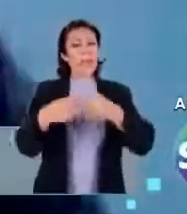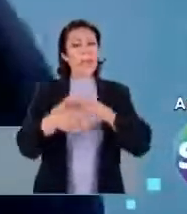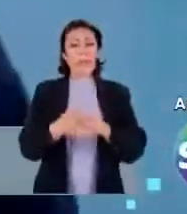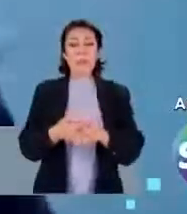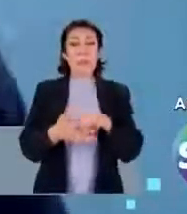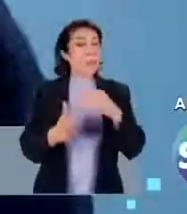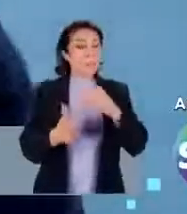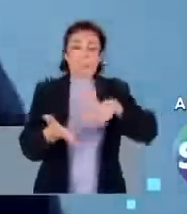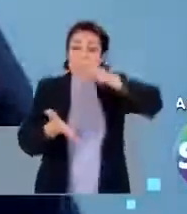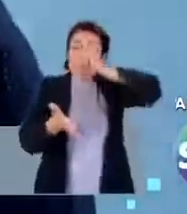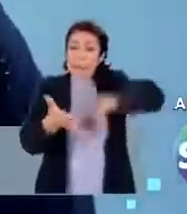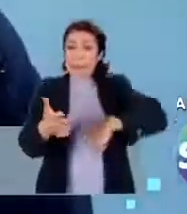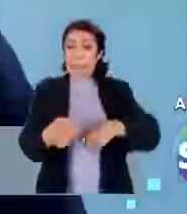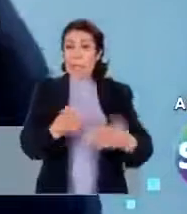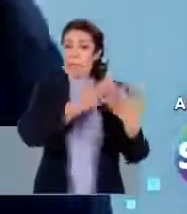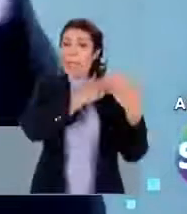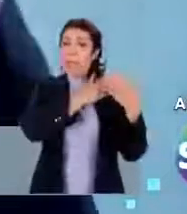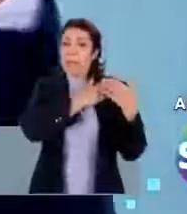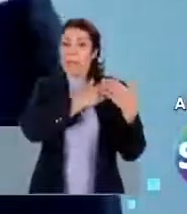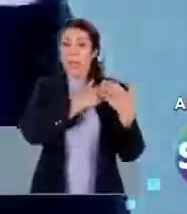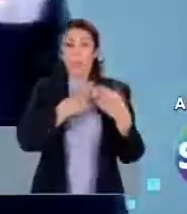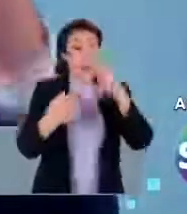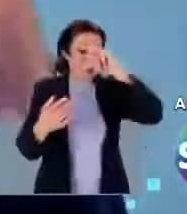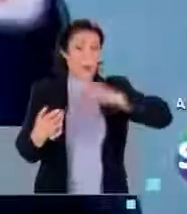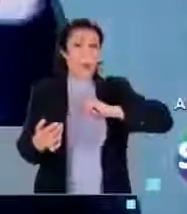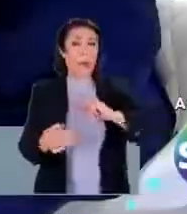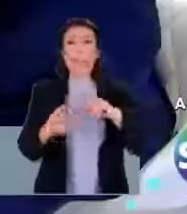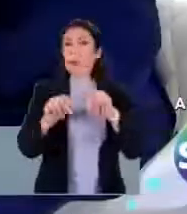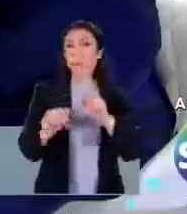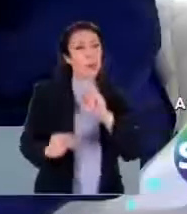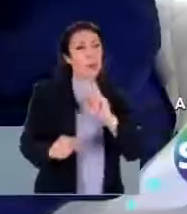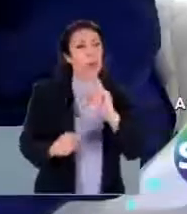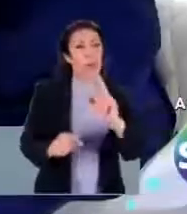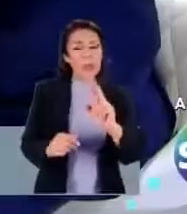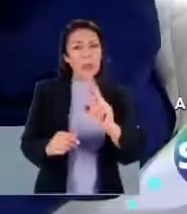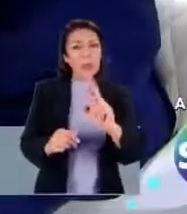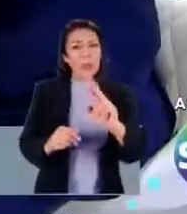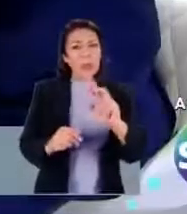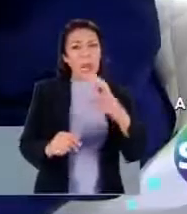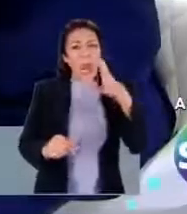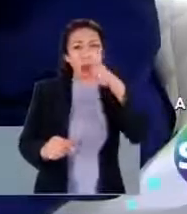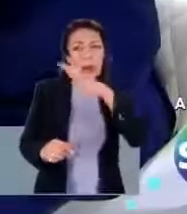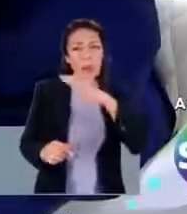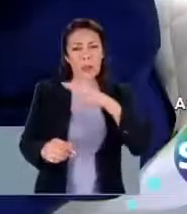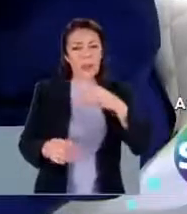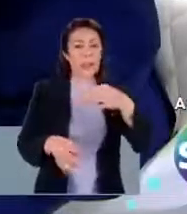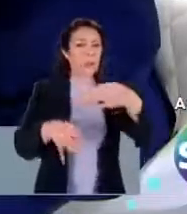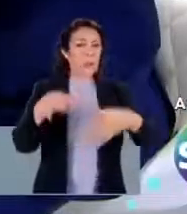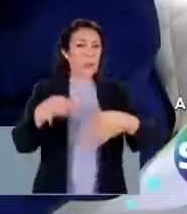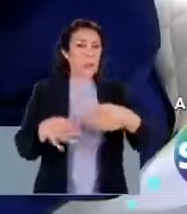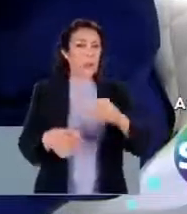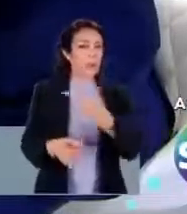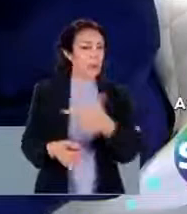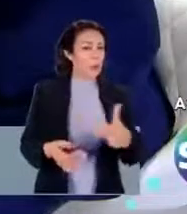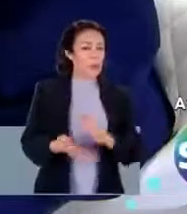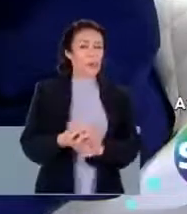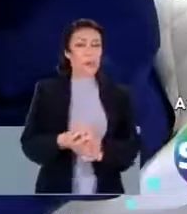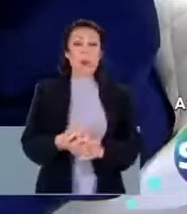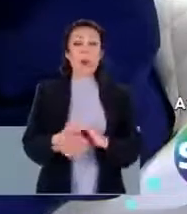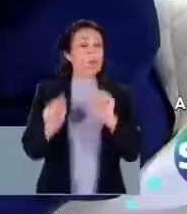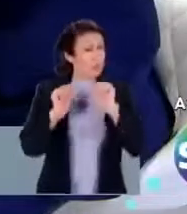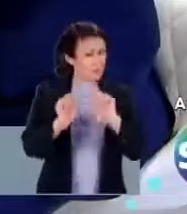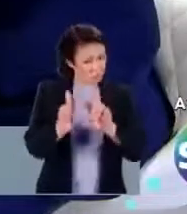minha mão Nunca respondi por nenhuma acusação injusta quando injusta nunca nenhuma vez na vida nunca pode pesquisar à vontade então